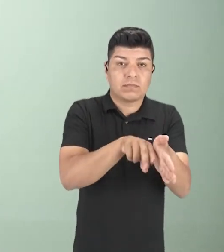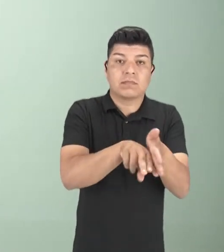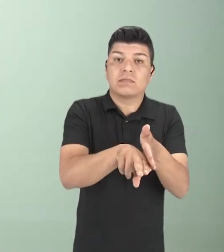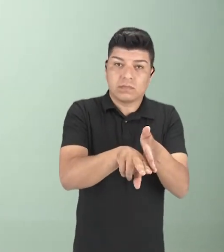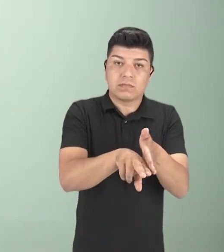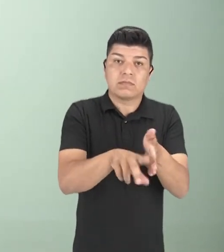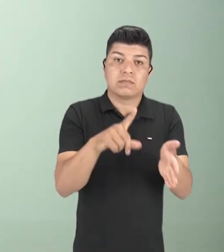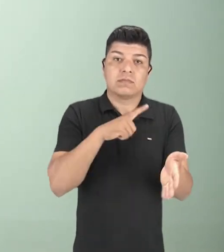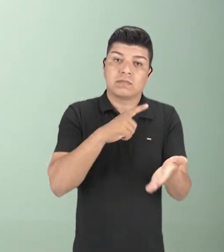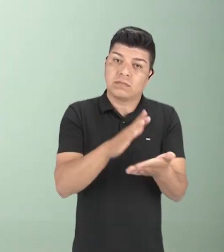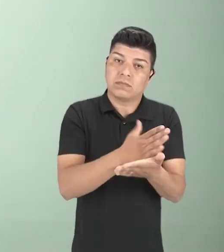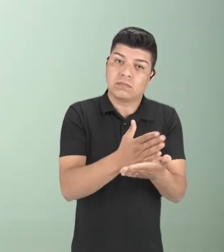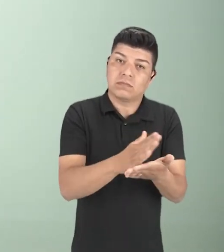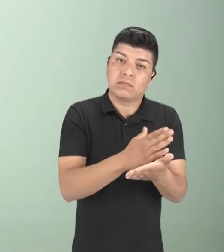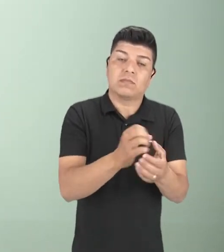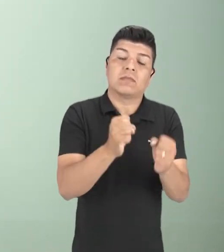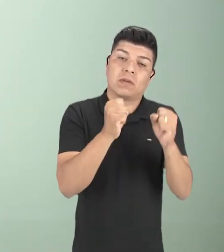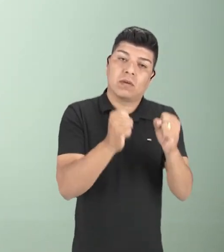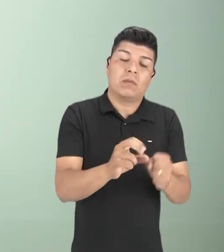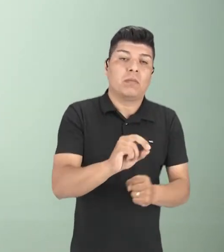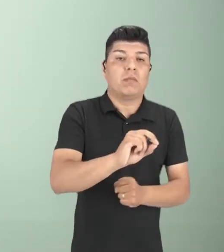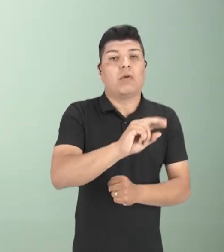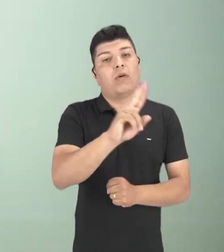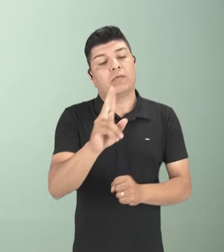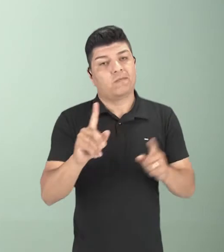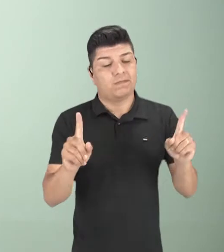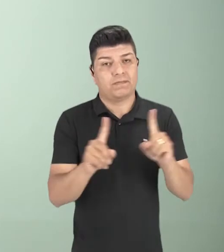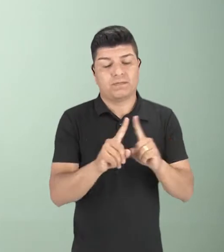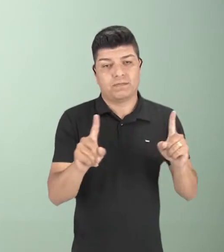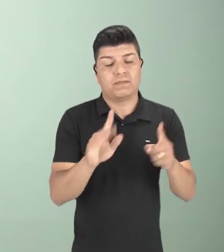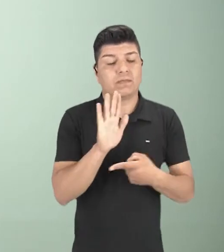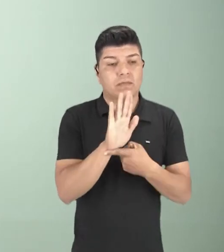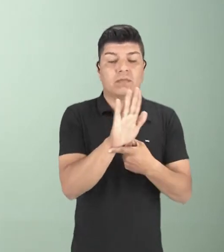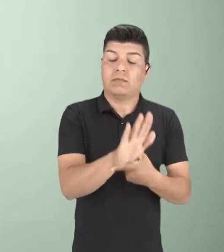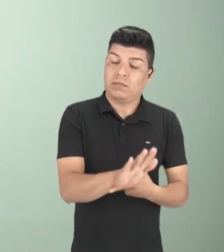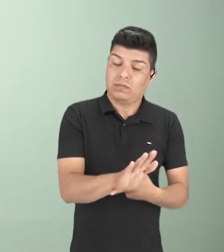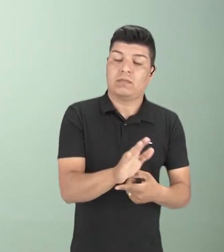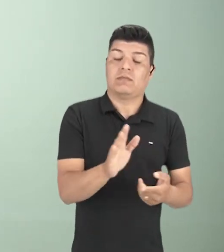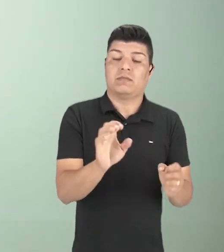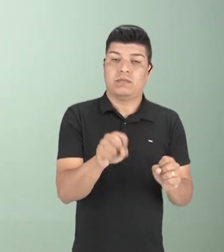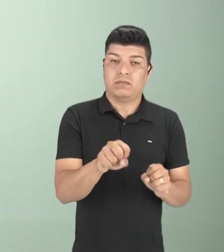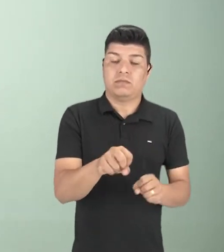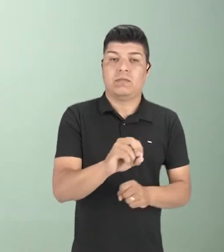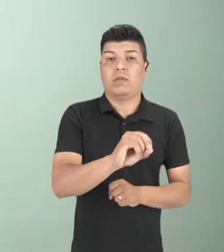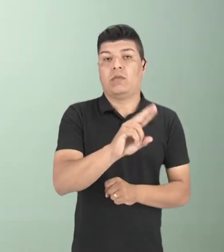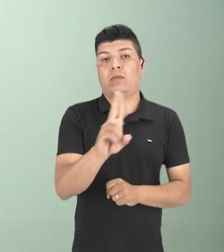tem coisas que podem ou não acontecer, favorecendo ou não